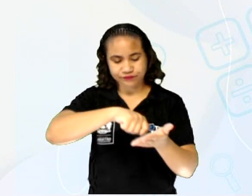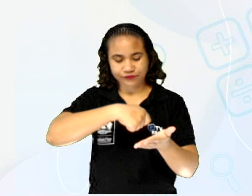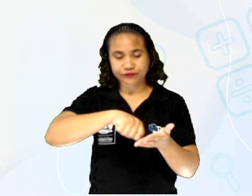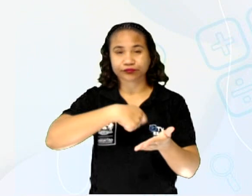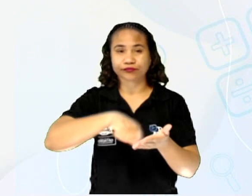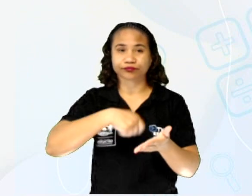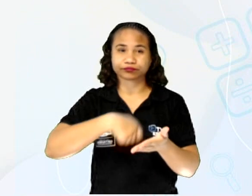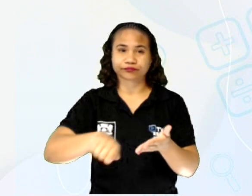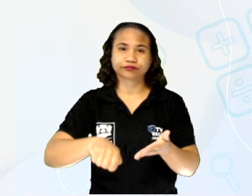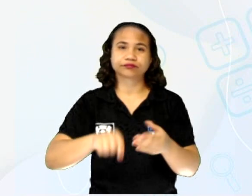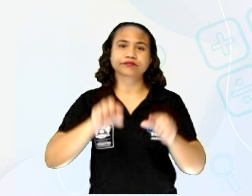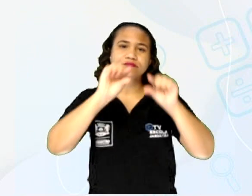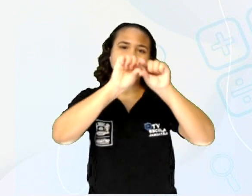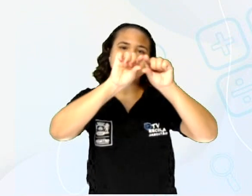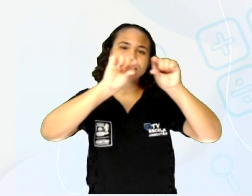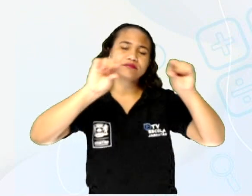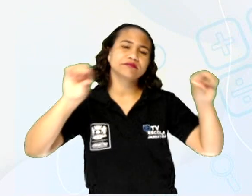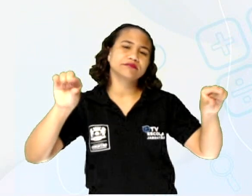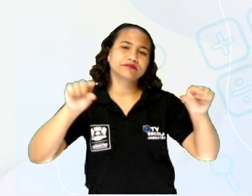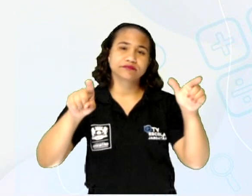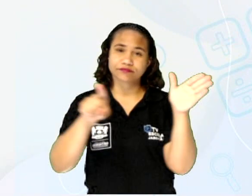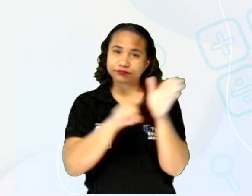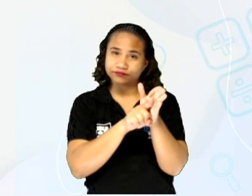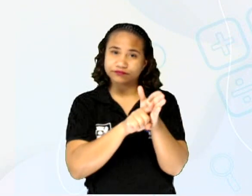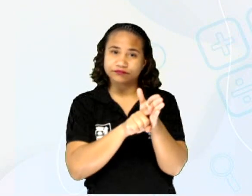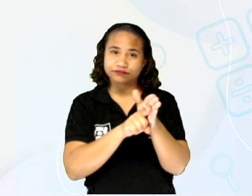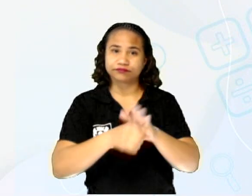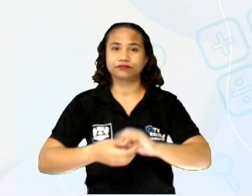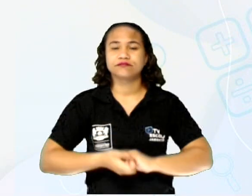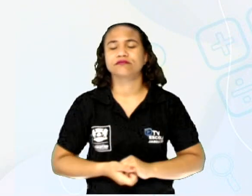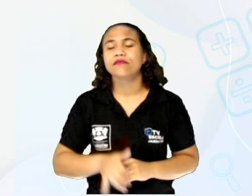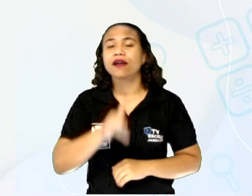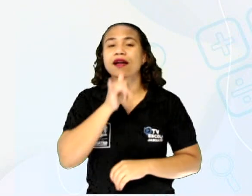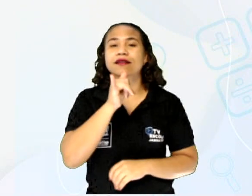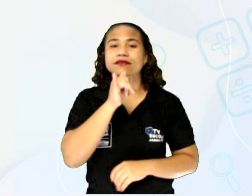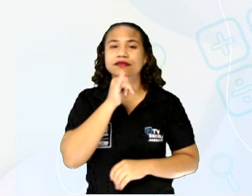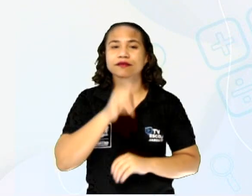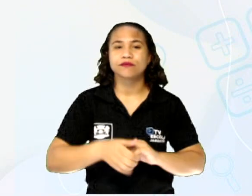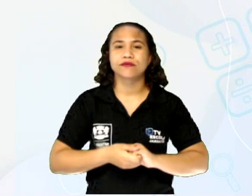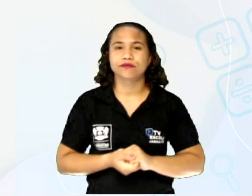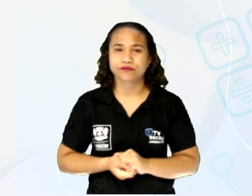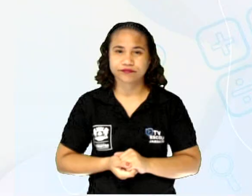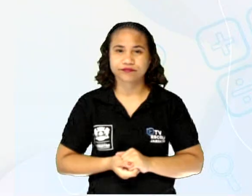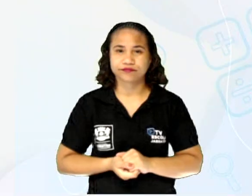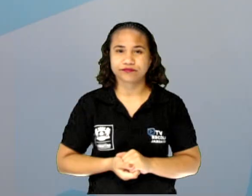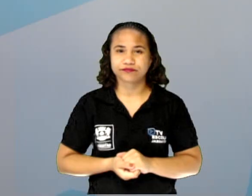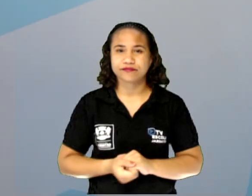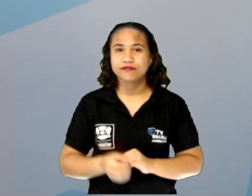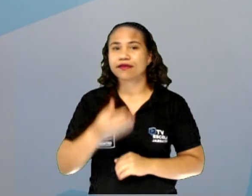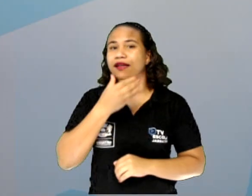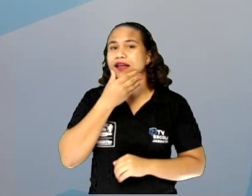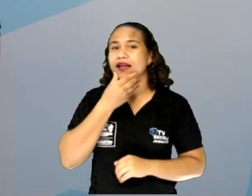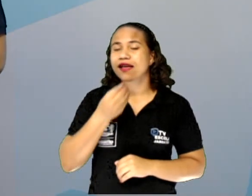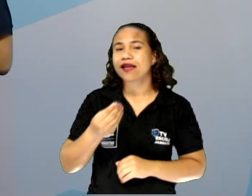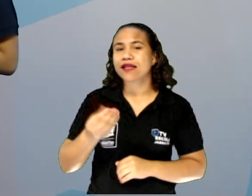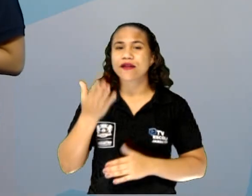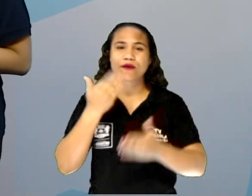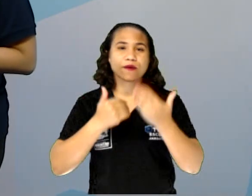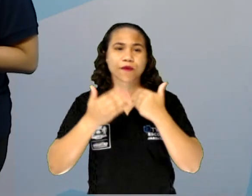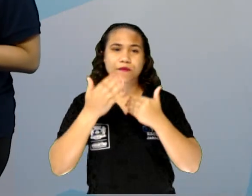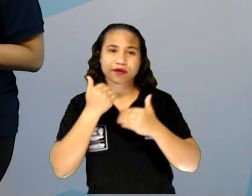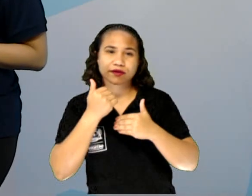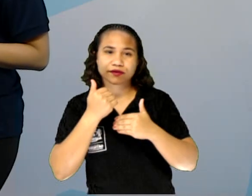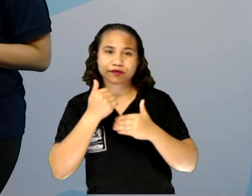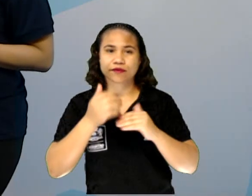de vocês a frase na negação. Olha o exemplo aqui, ó. It, eating. Ele comendo. Só que a ave